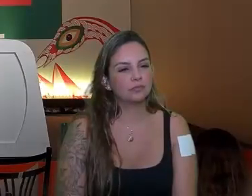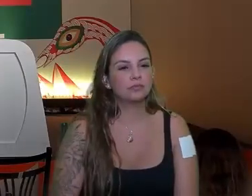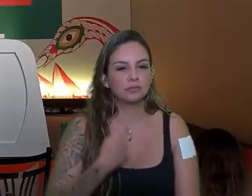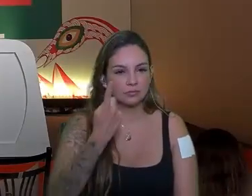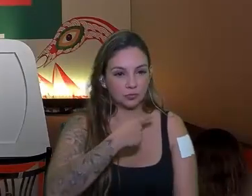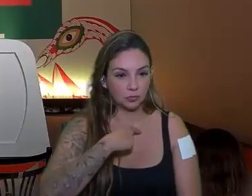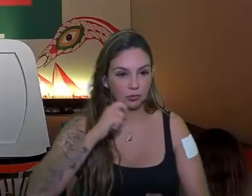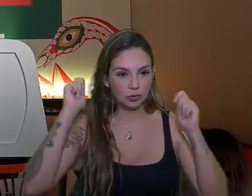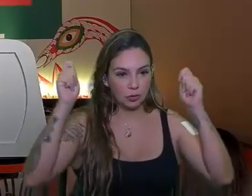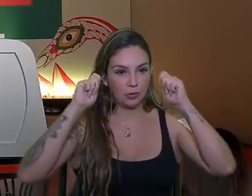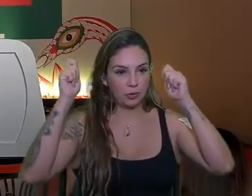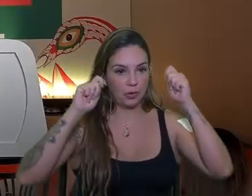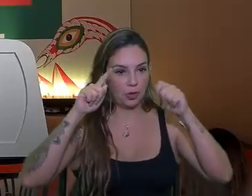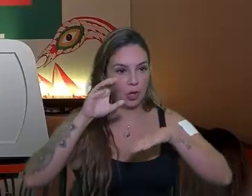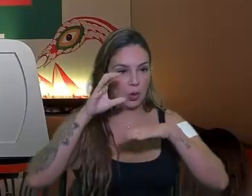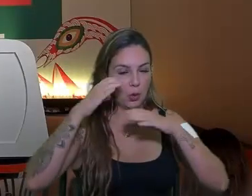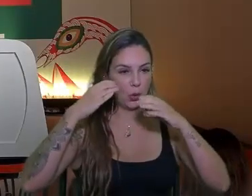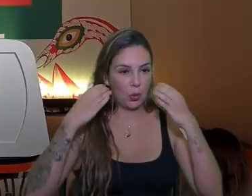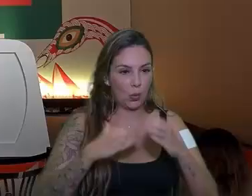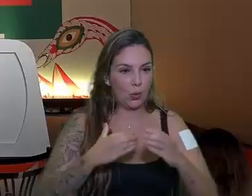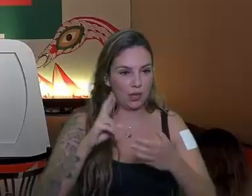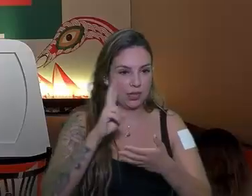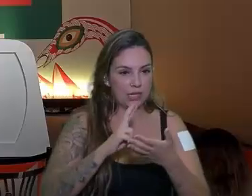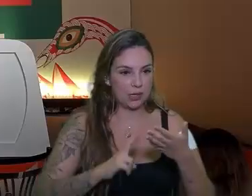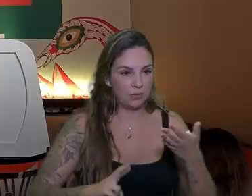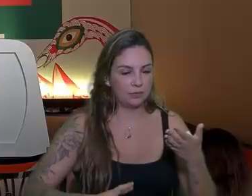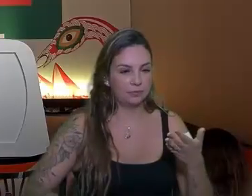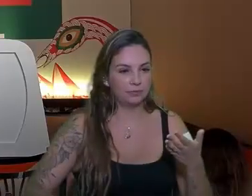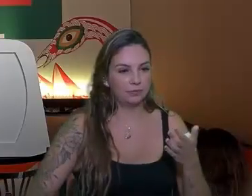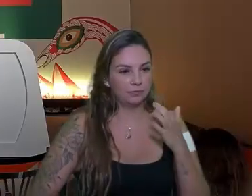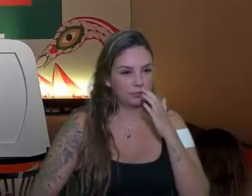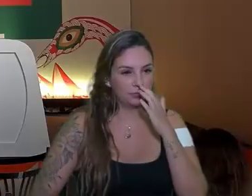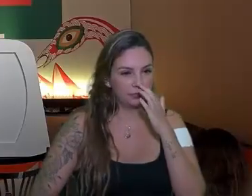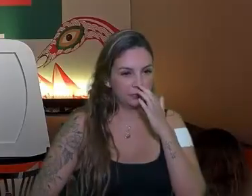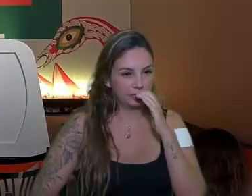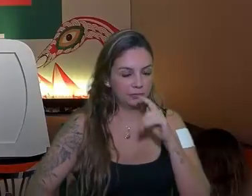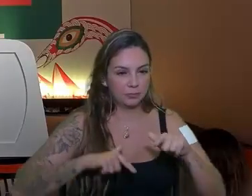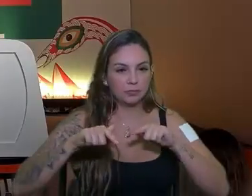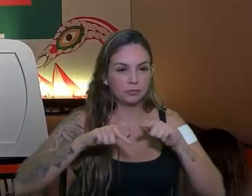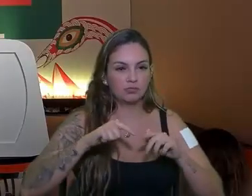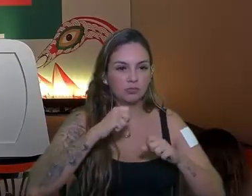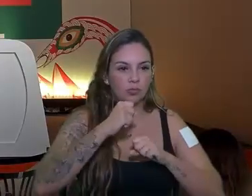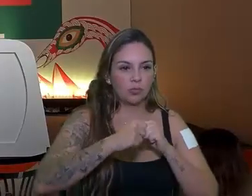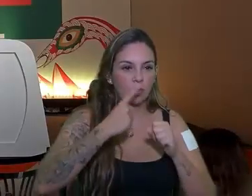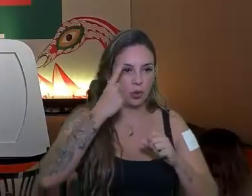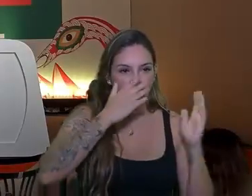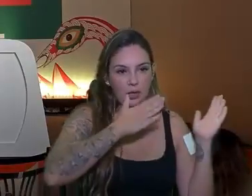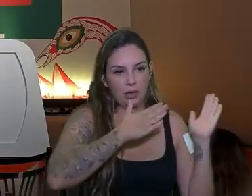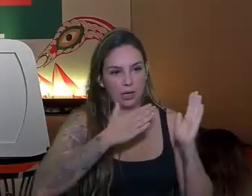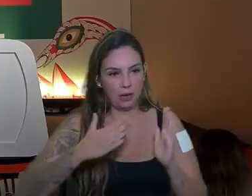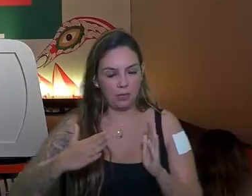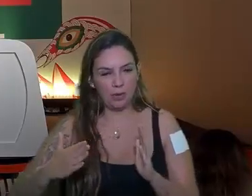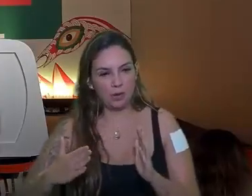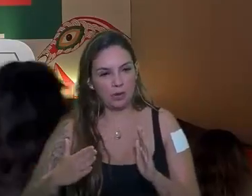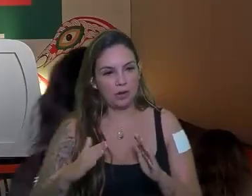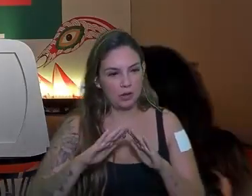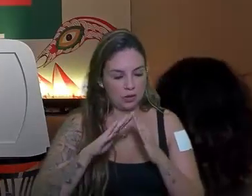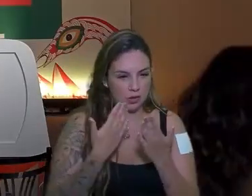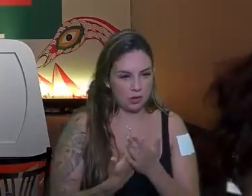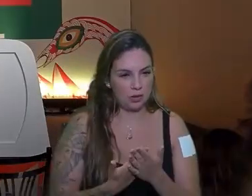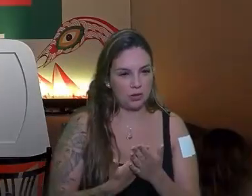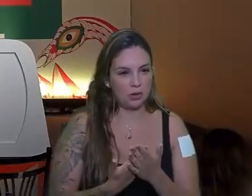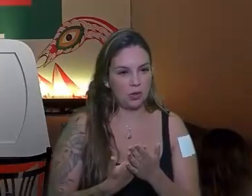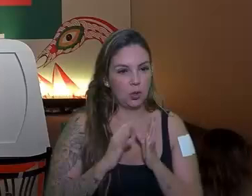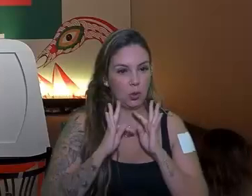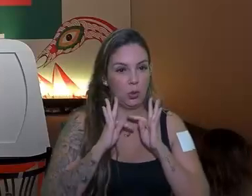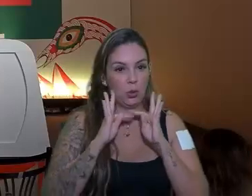nossos festivais é o concurso de redação, que é trabalhado durante um tempo com as escolas todas